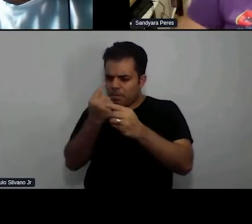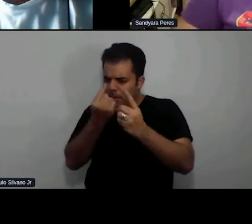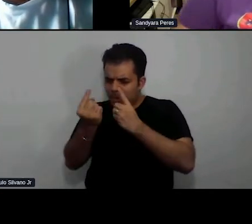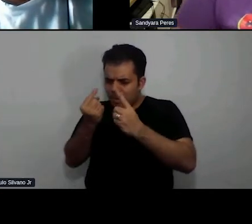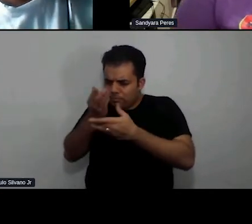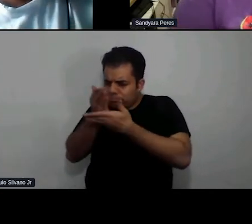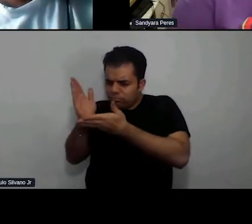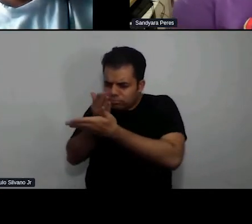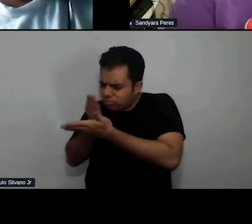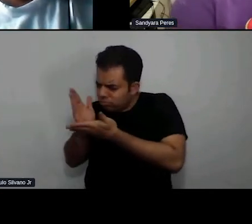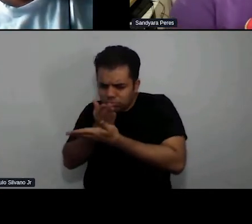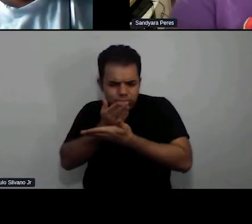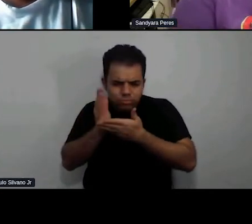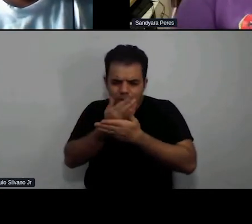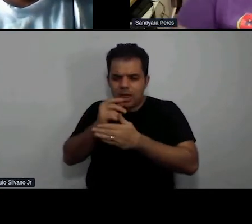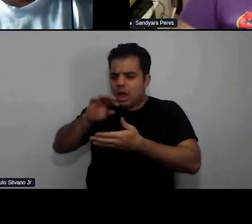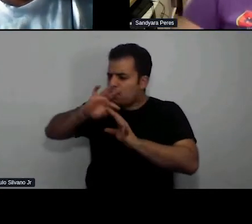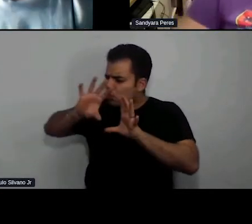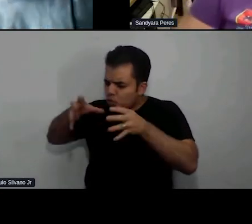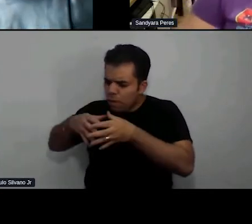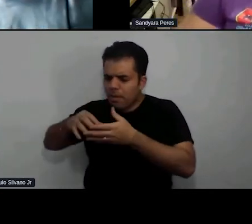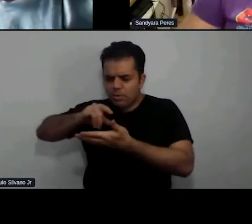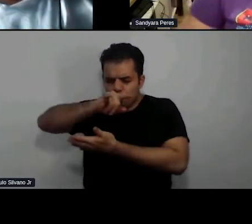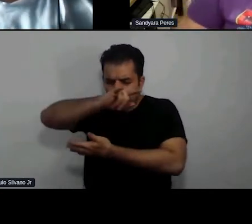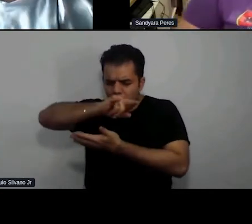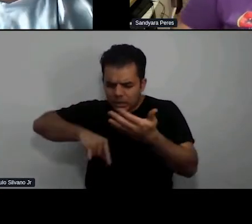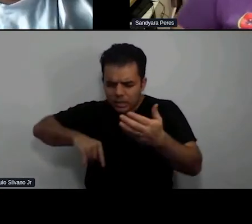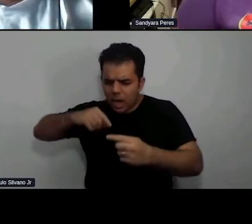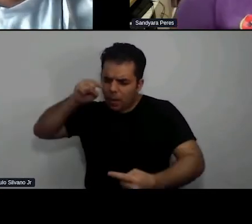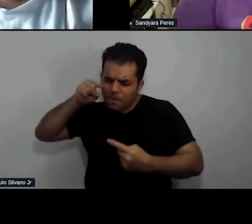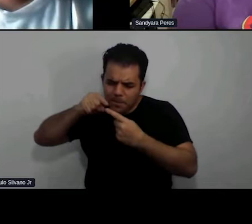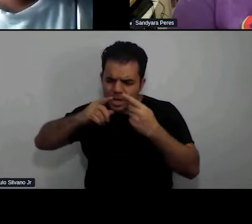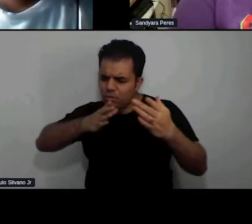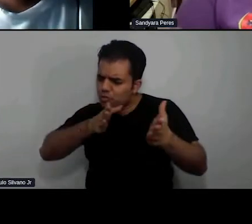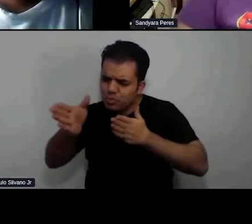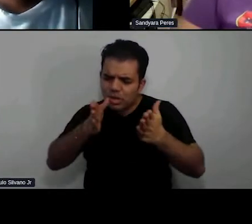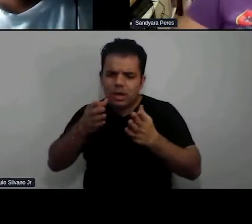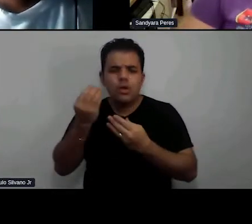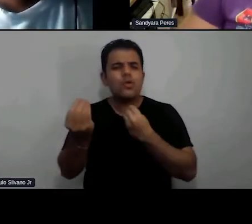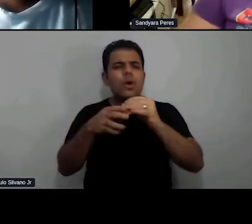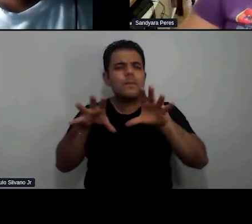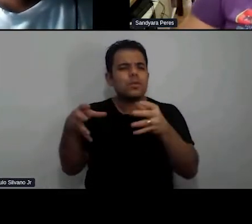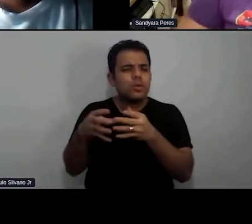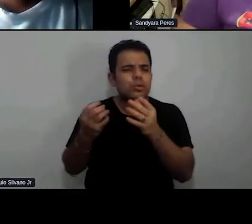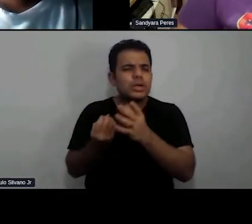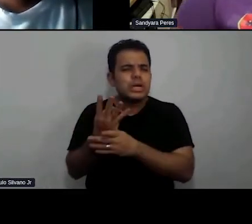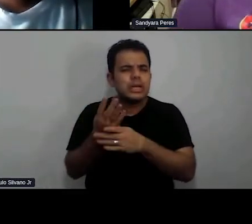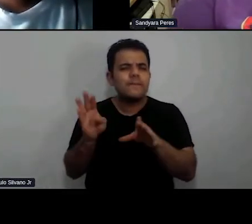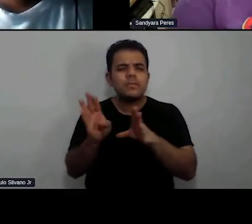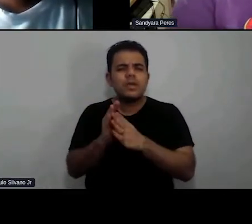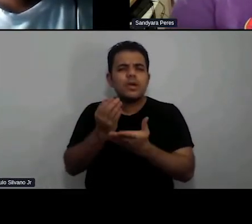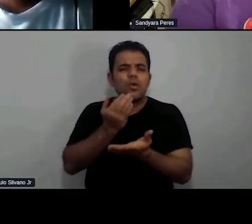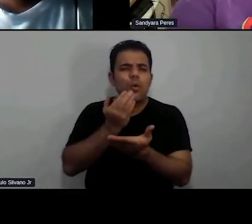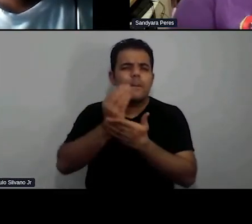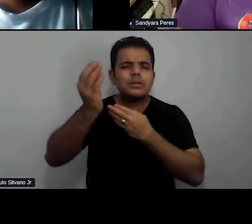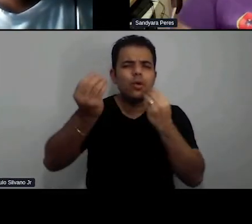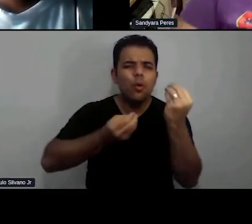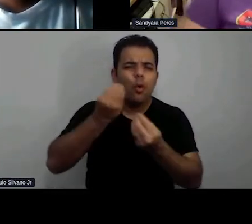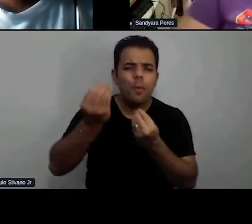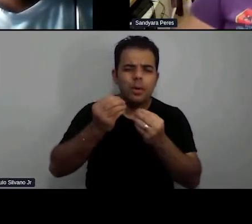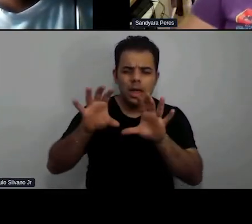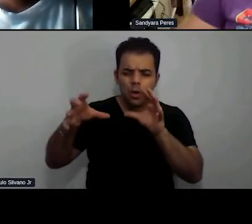dedicariam a entender a documentação e aplicar. E como que seria esse caminho do início que vocês acreditam? Um